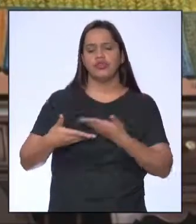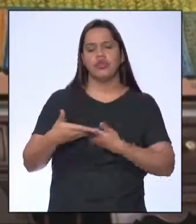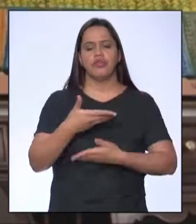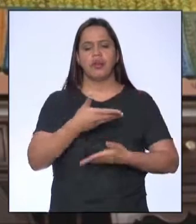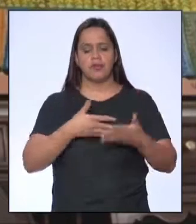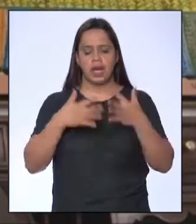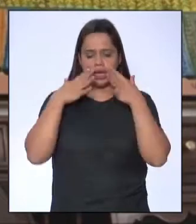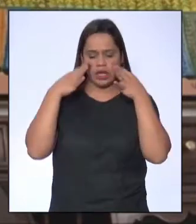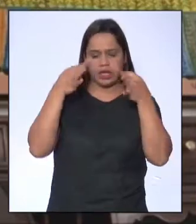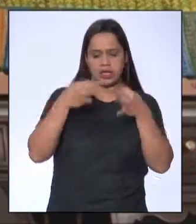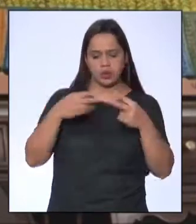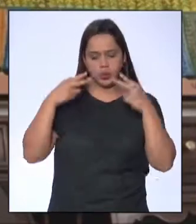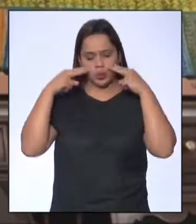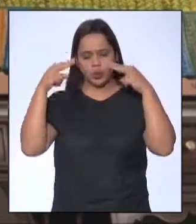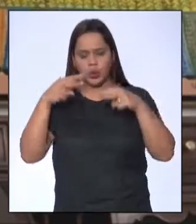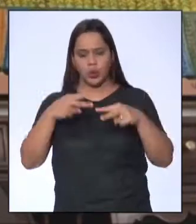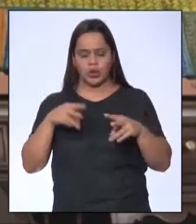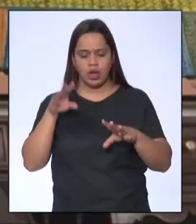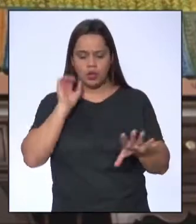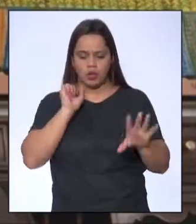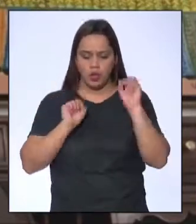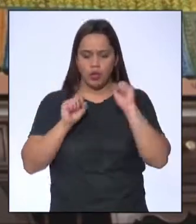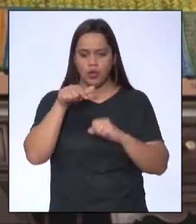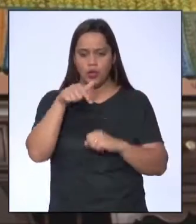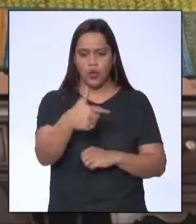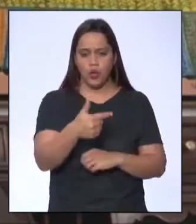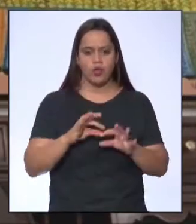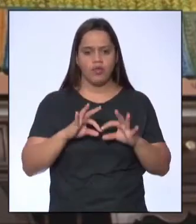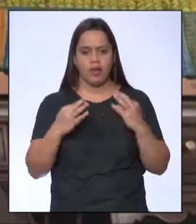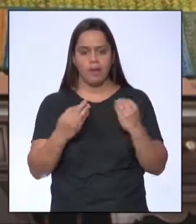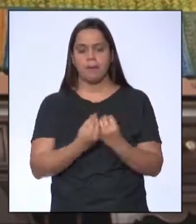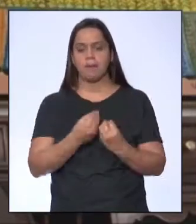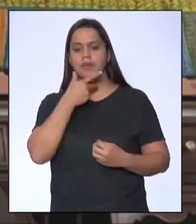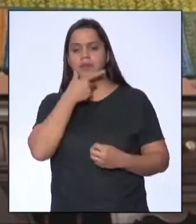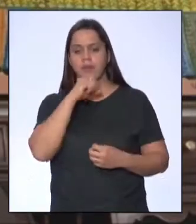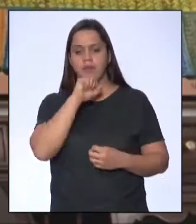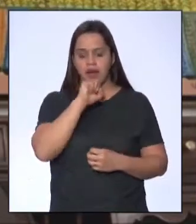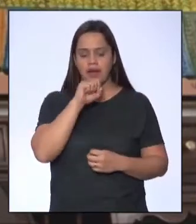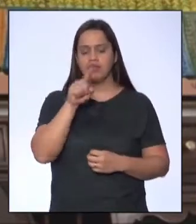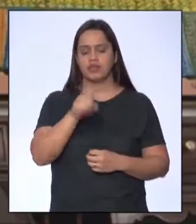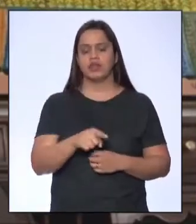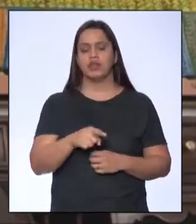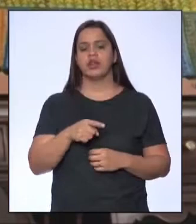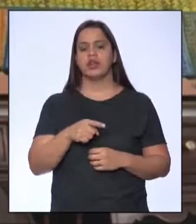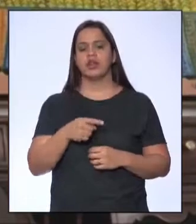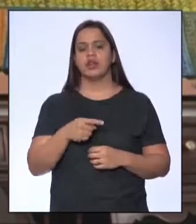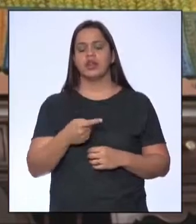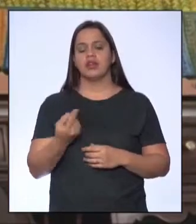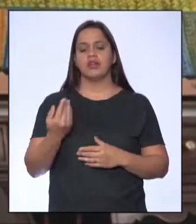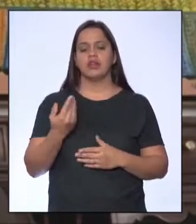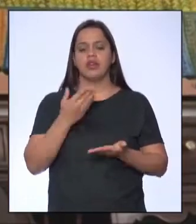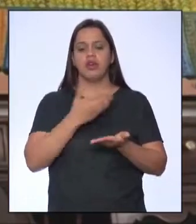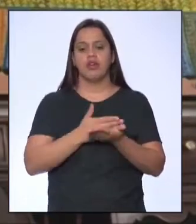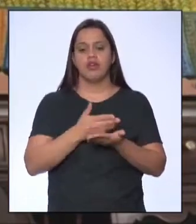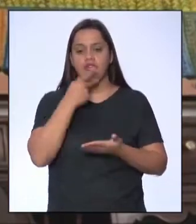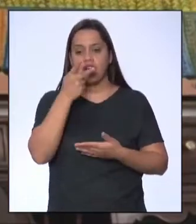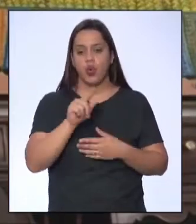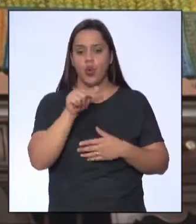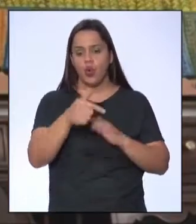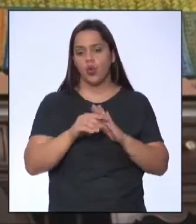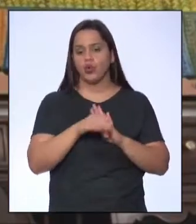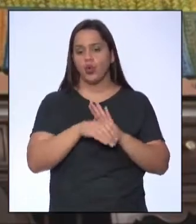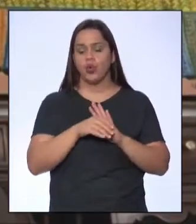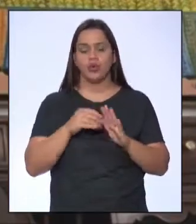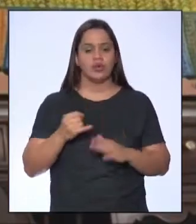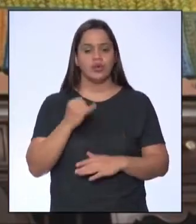envolvimento, o envolvimento dos pais, você introduz um outro conceito importantíssimo na educação,